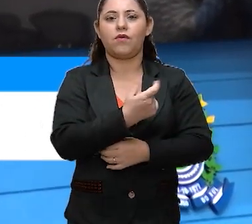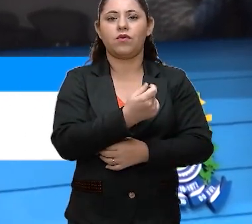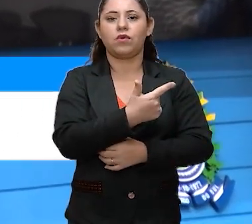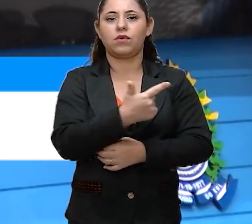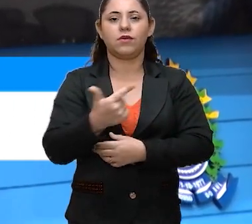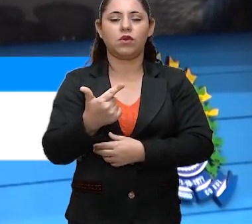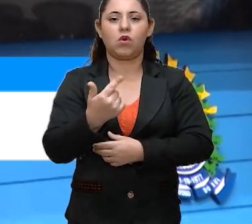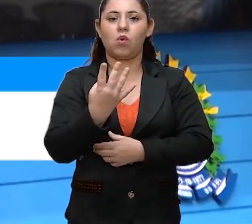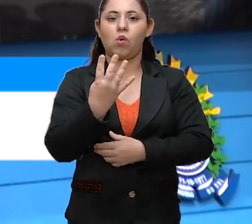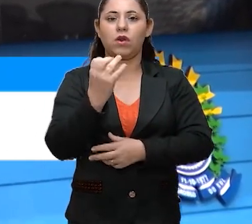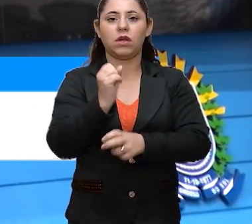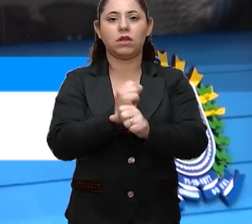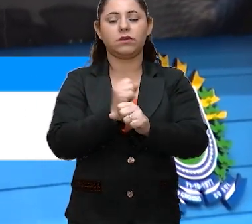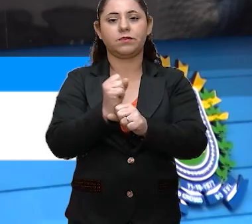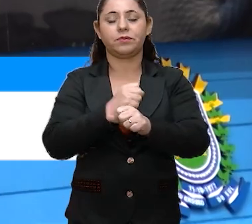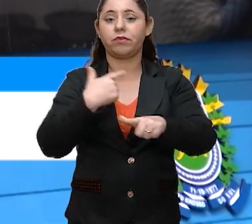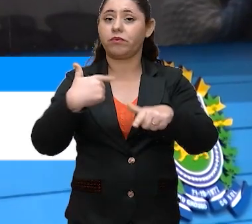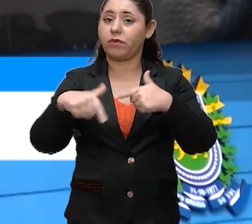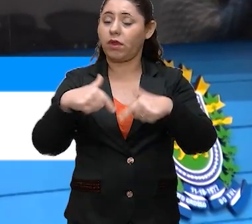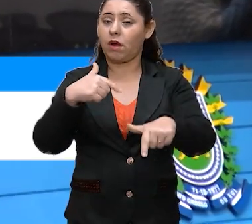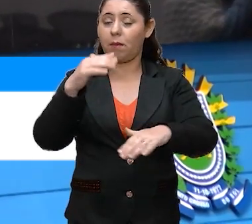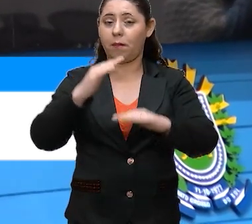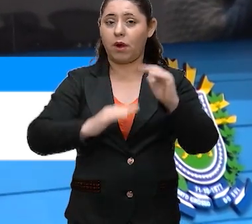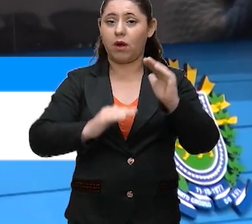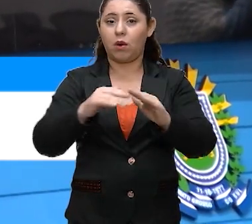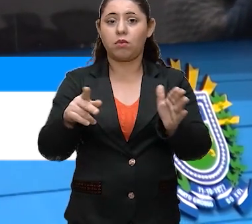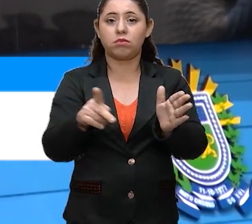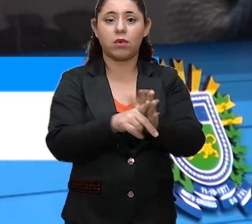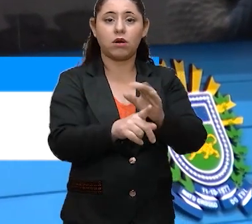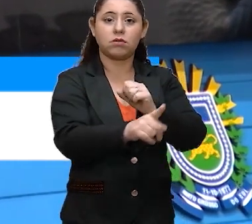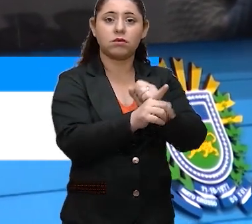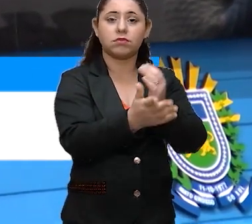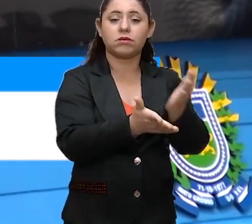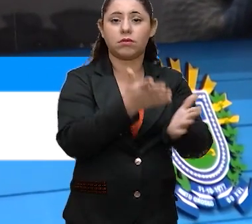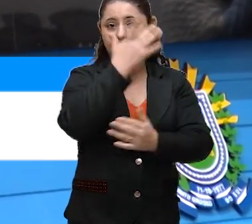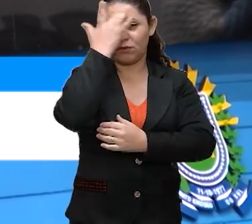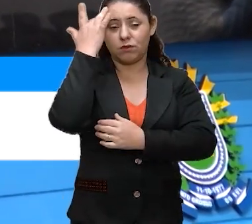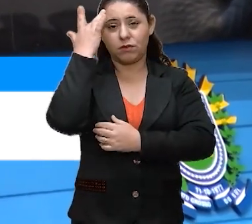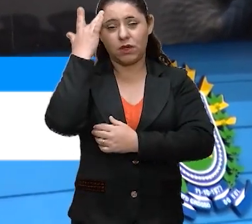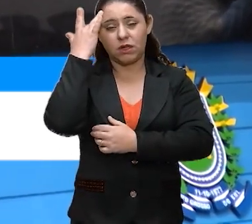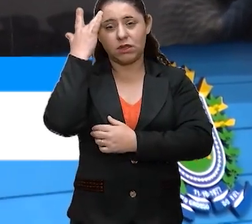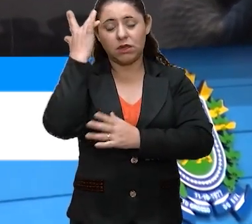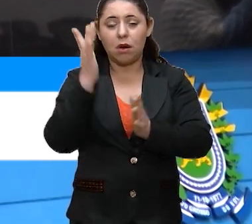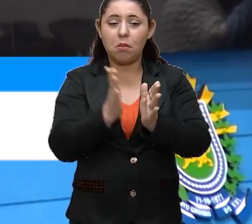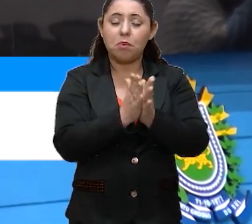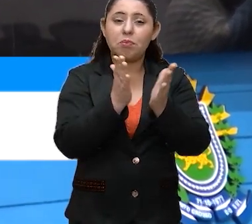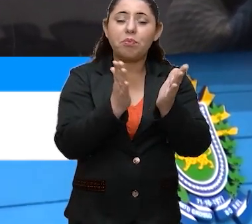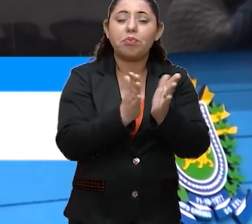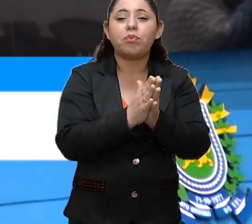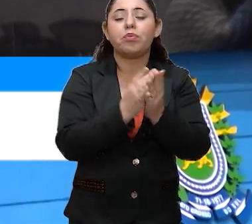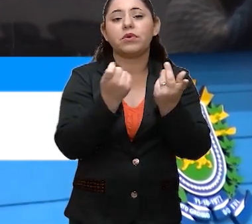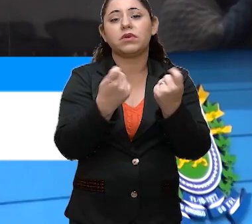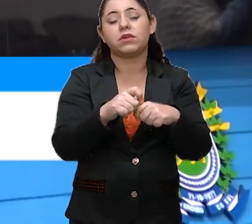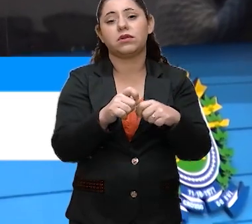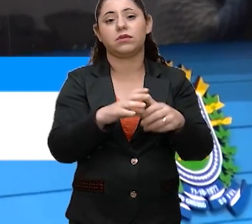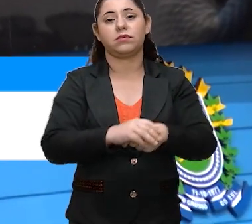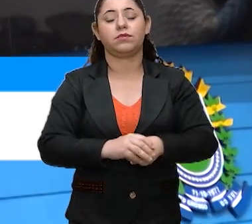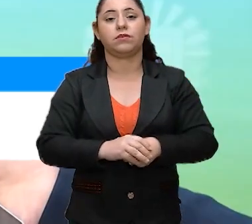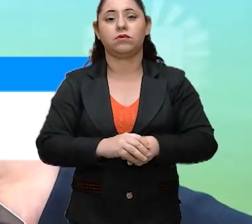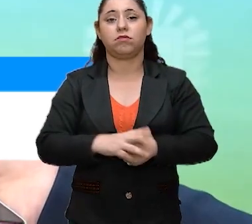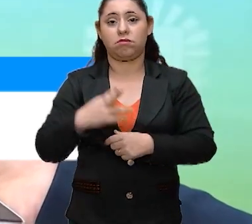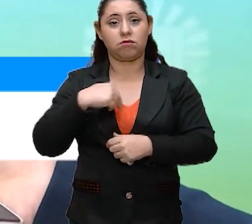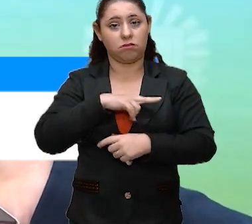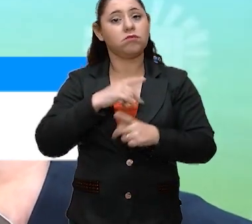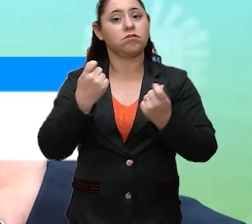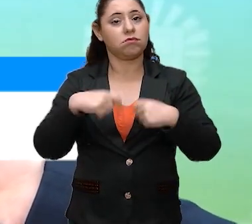comemora em 2022 os 40 anos de atuação em prol das pessoas em situação de vulnerabilidade.